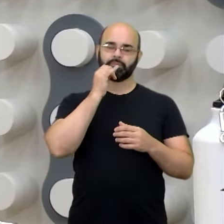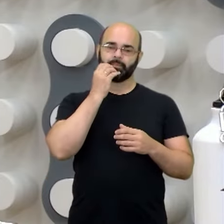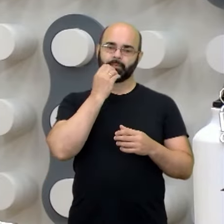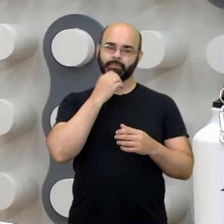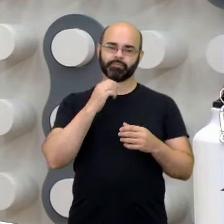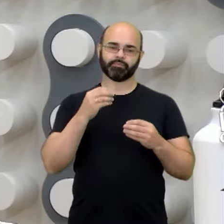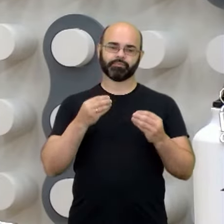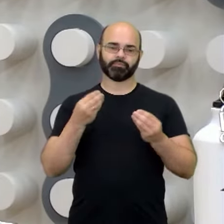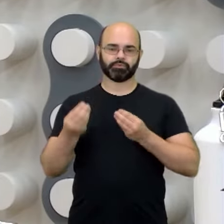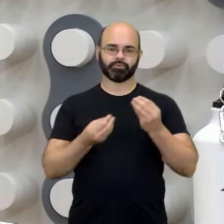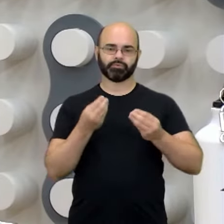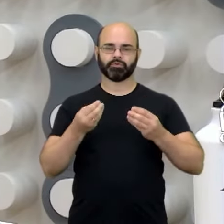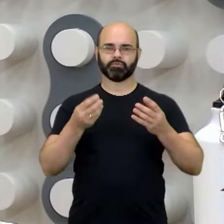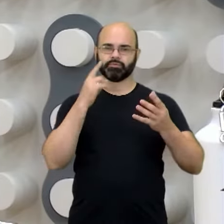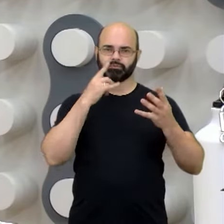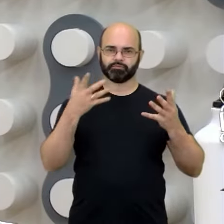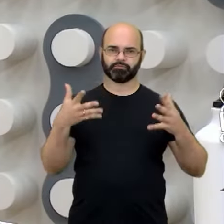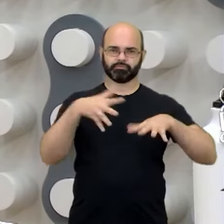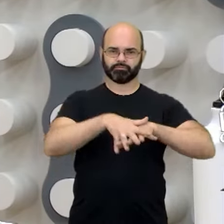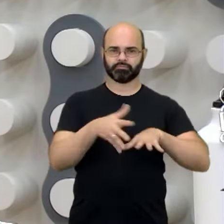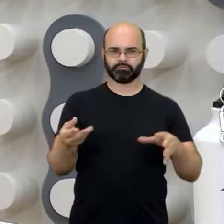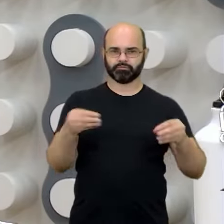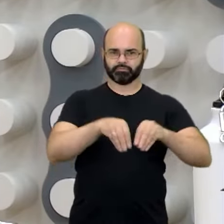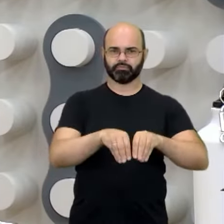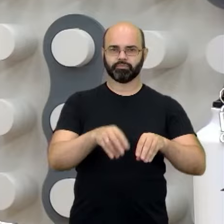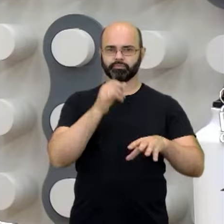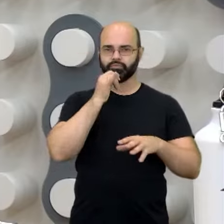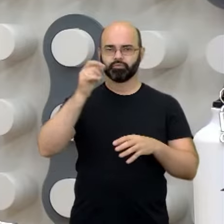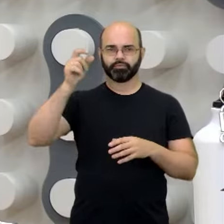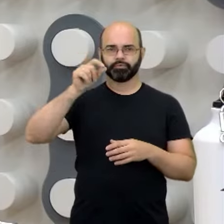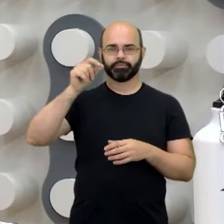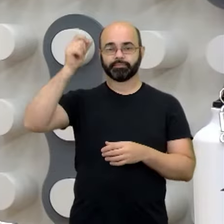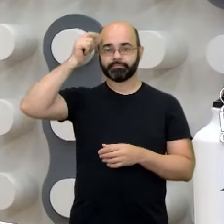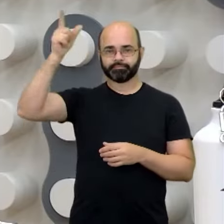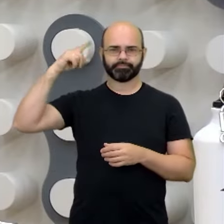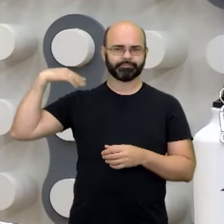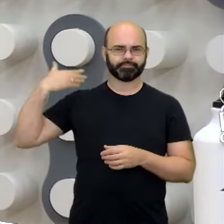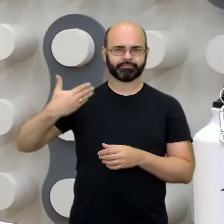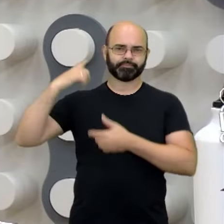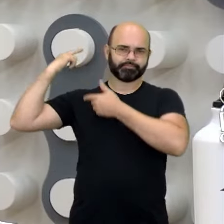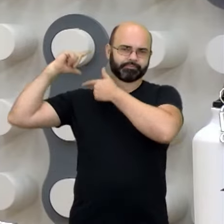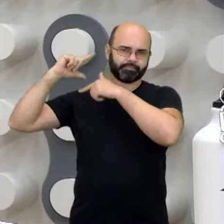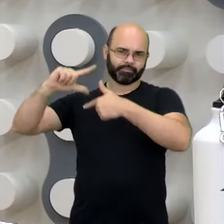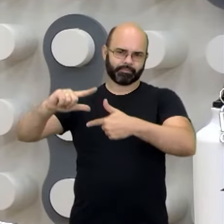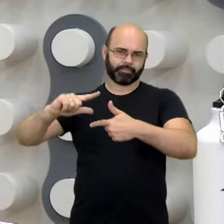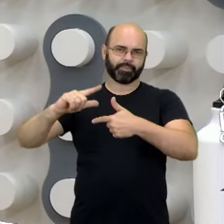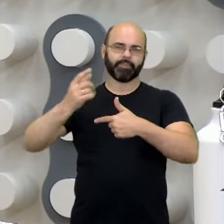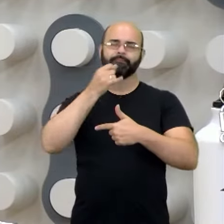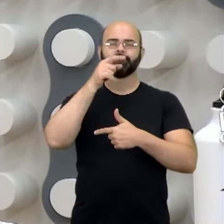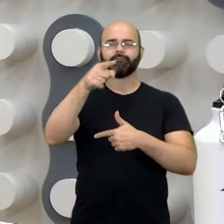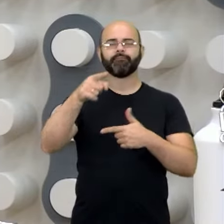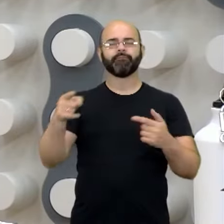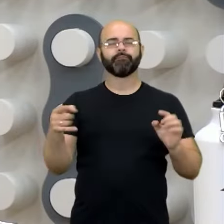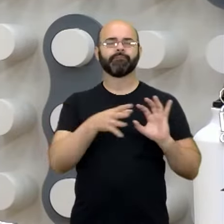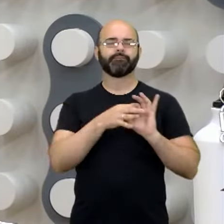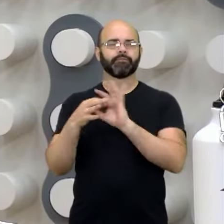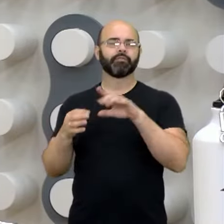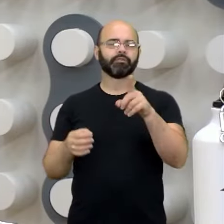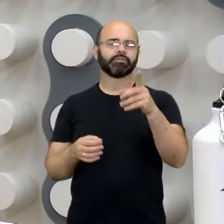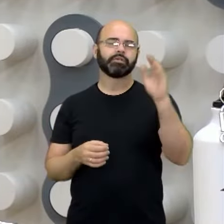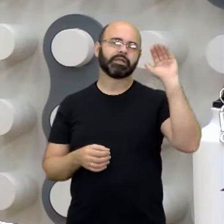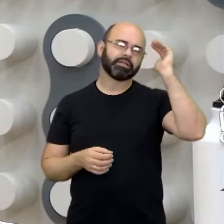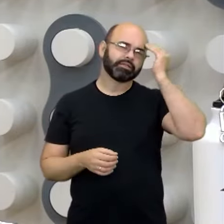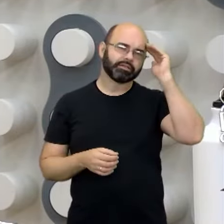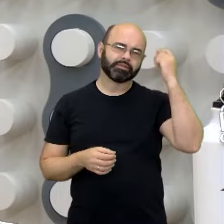na integração, que nós falamos que tradições culturais, ela está dentro ali de um contexto que você precisa também